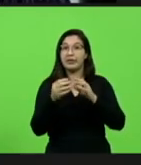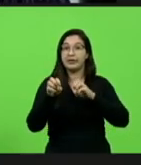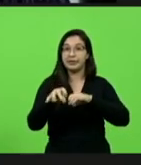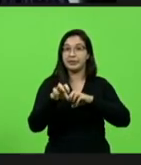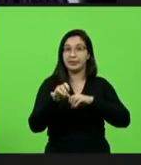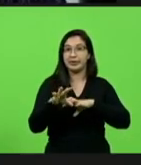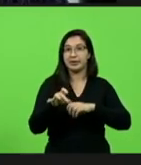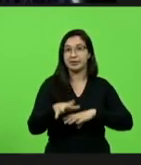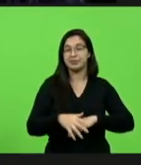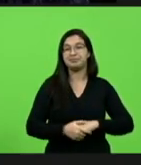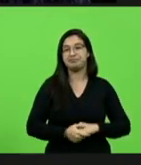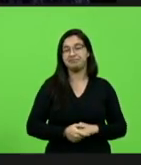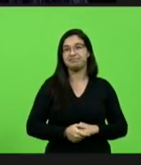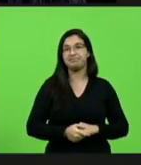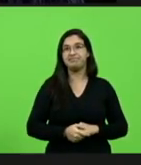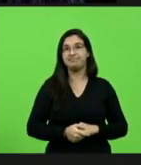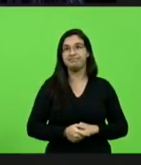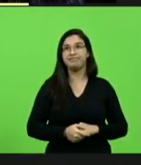Alexandre.